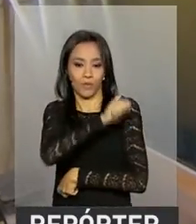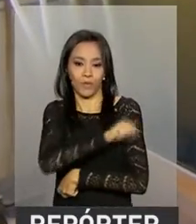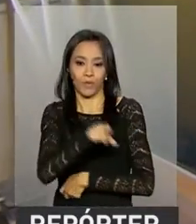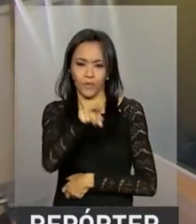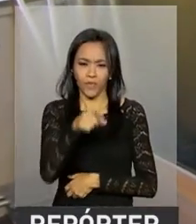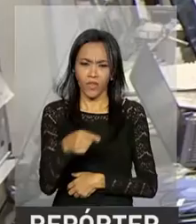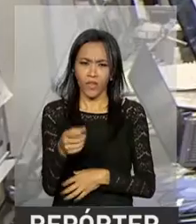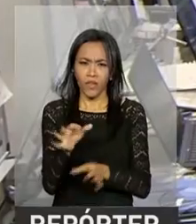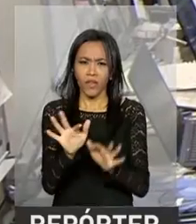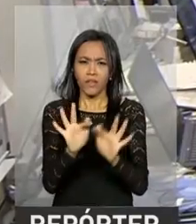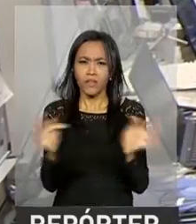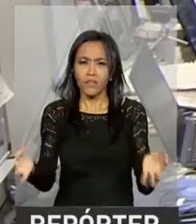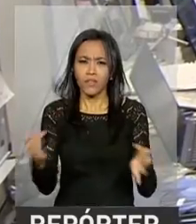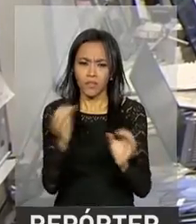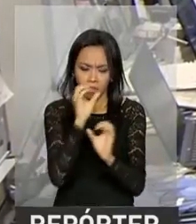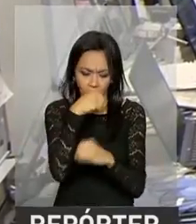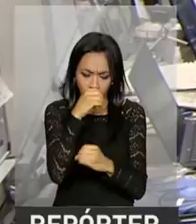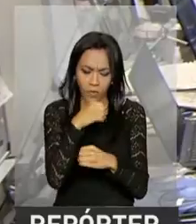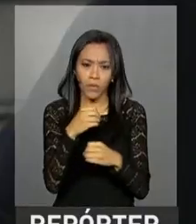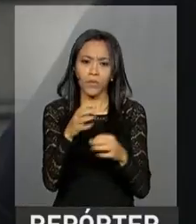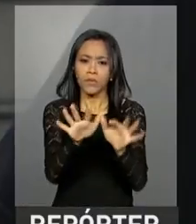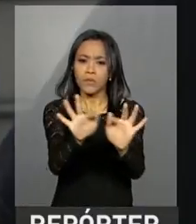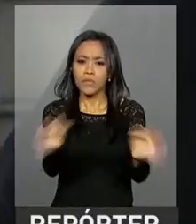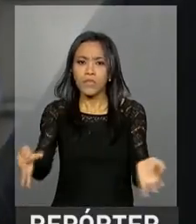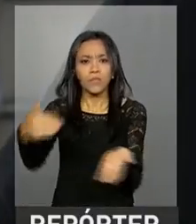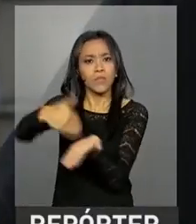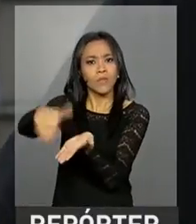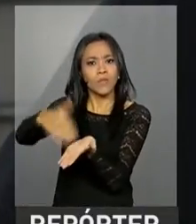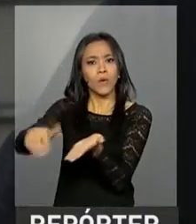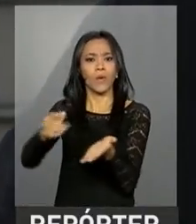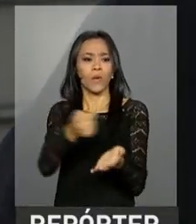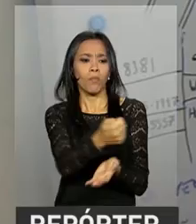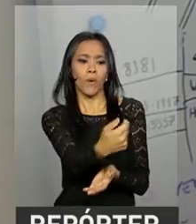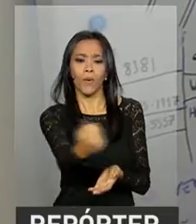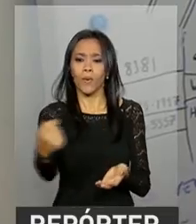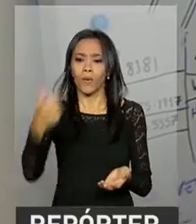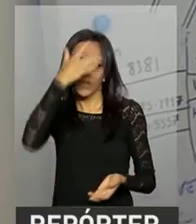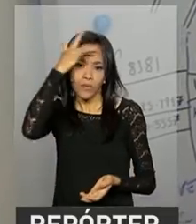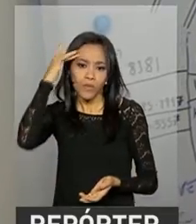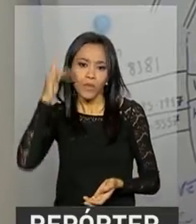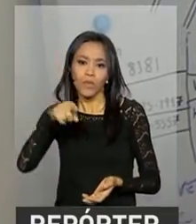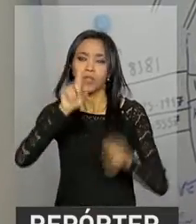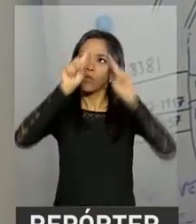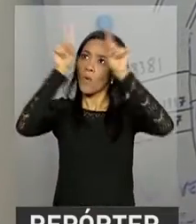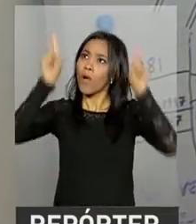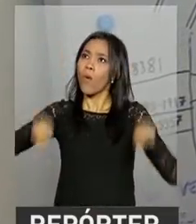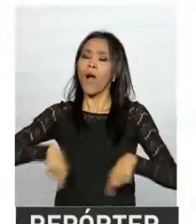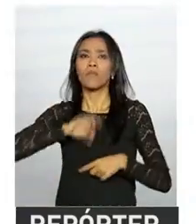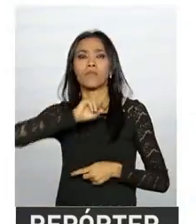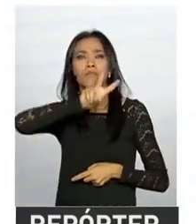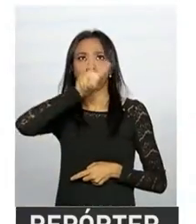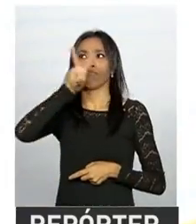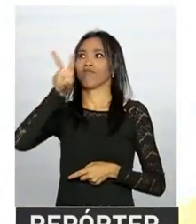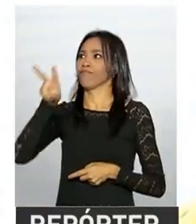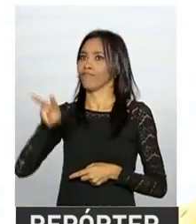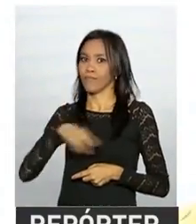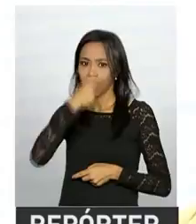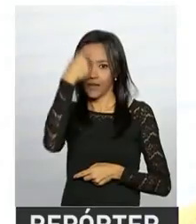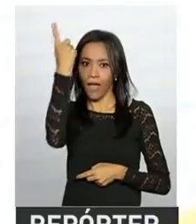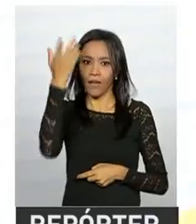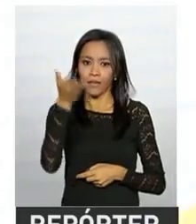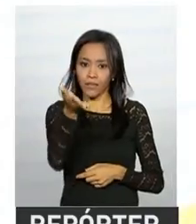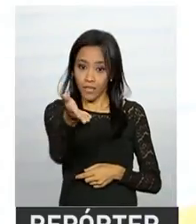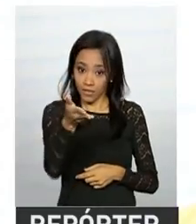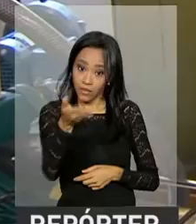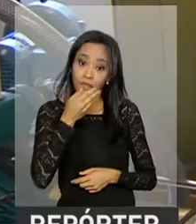no laboratório um miniescritório poucos parceiros e um quadro cheio de idéias a empresa desse time